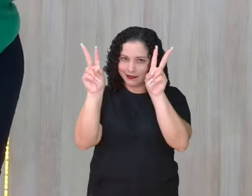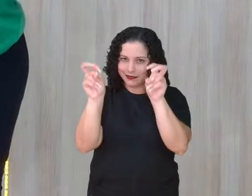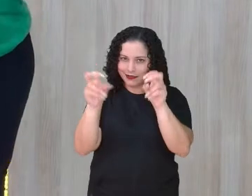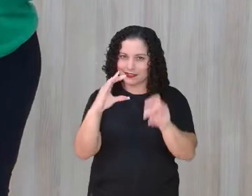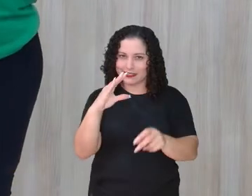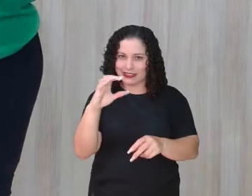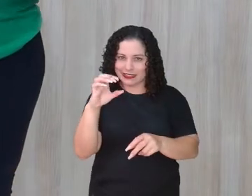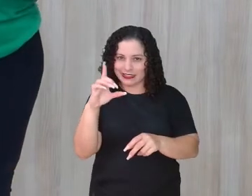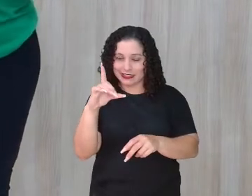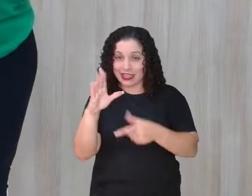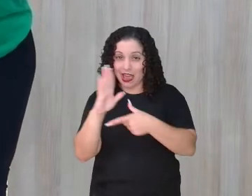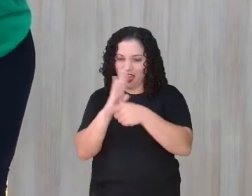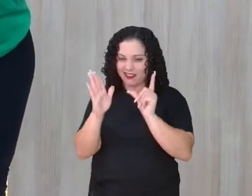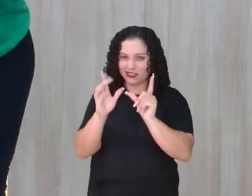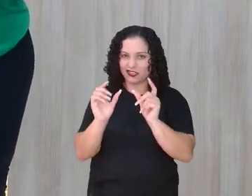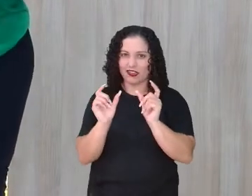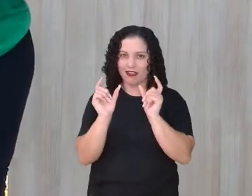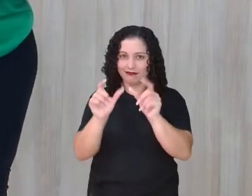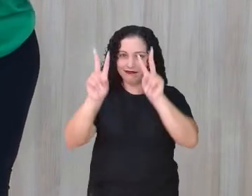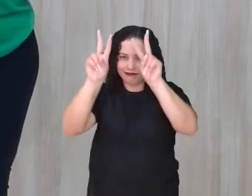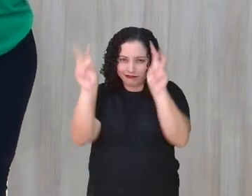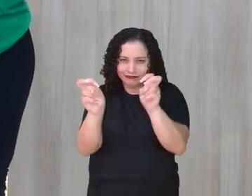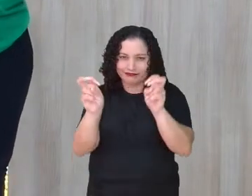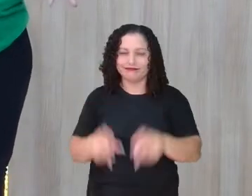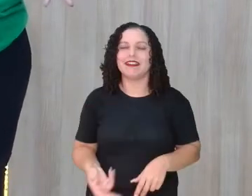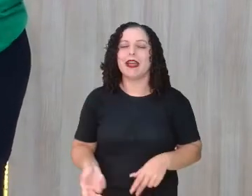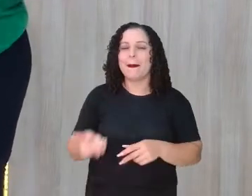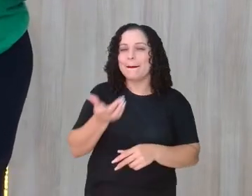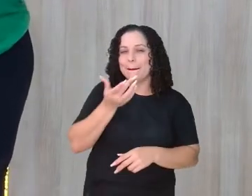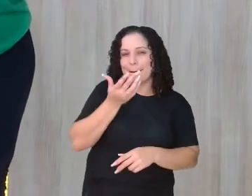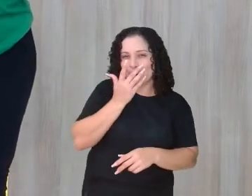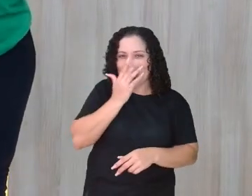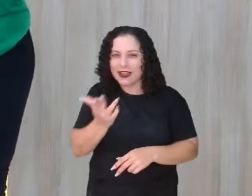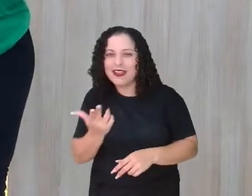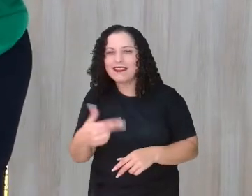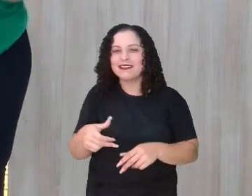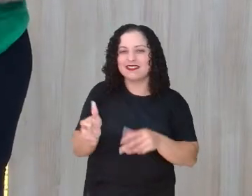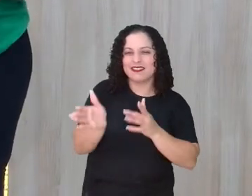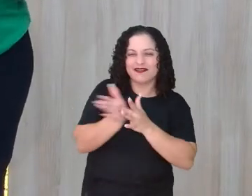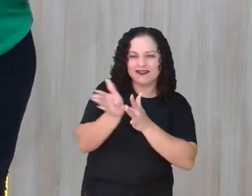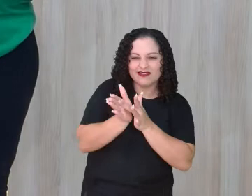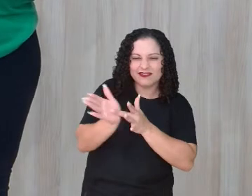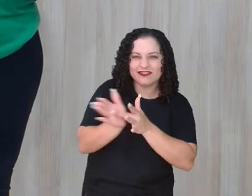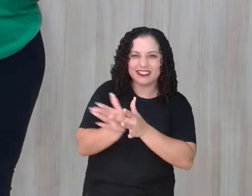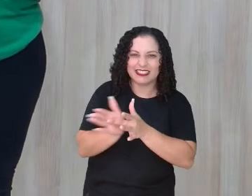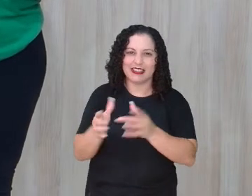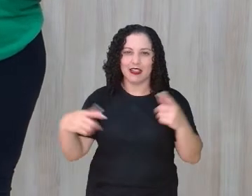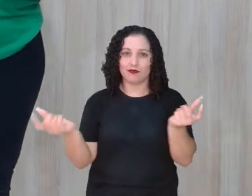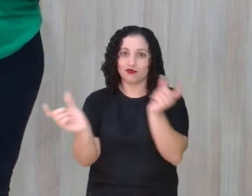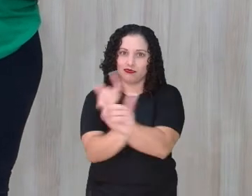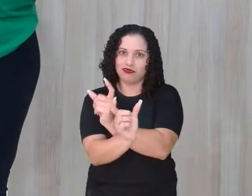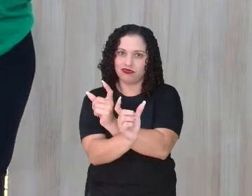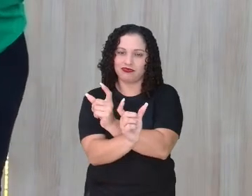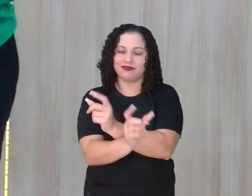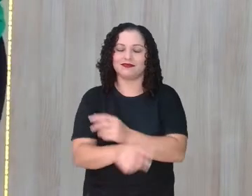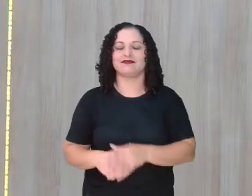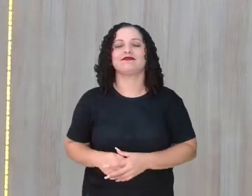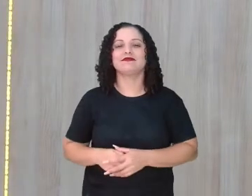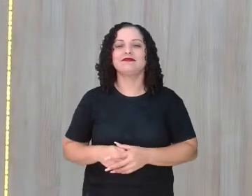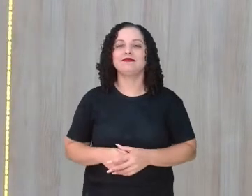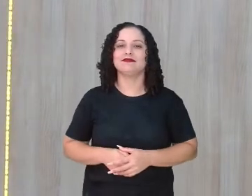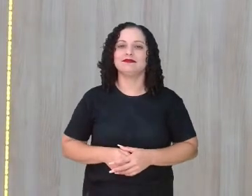né? A gente está dizendo, não foi tão cedo. A gente pode mudar o sentido da palavra, certo?